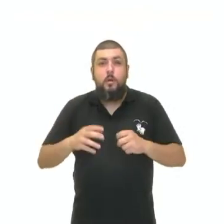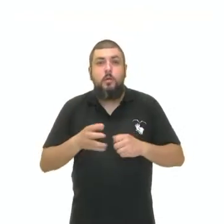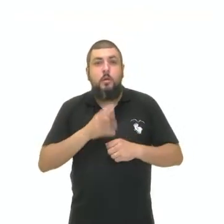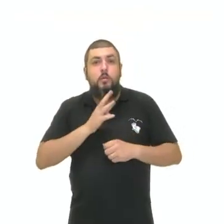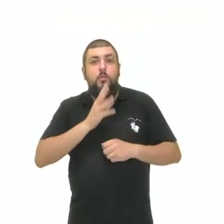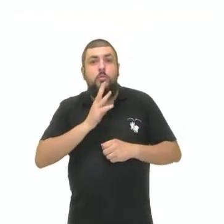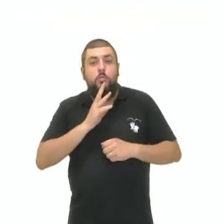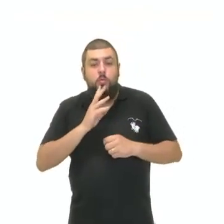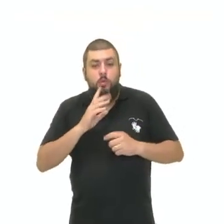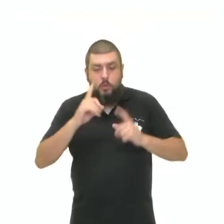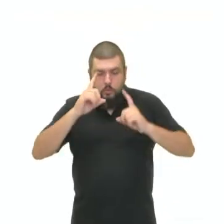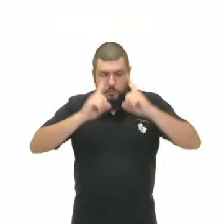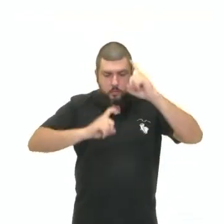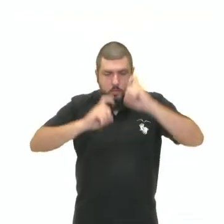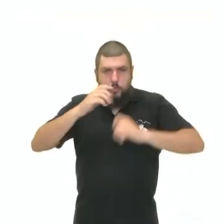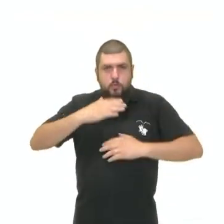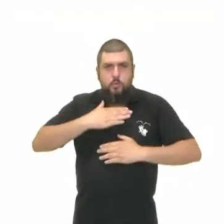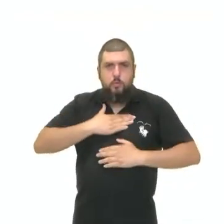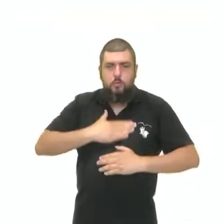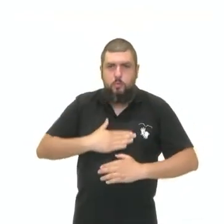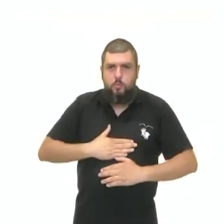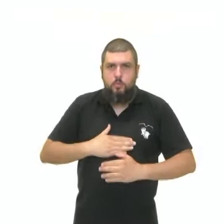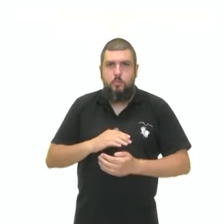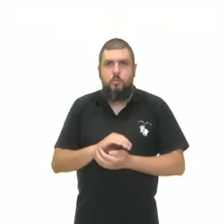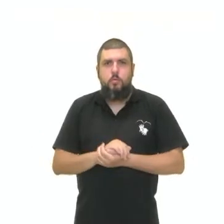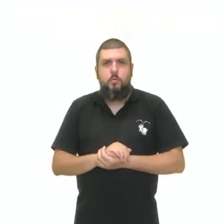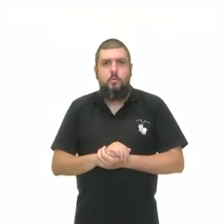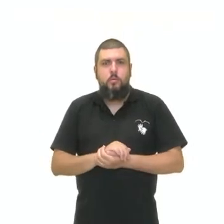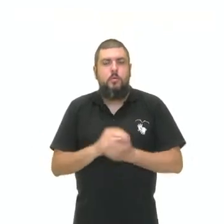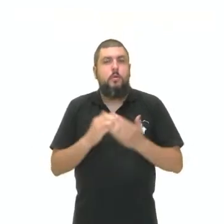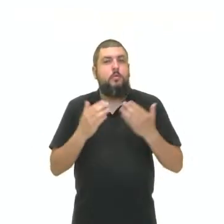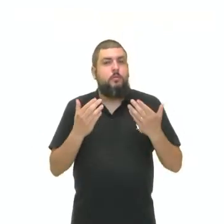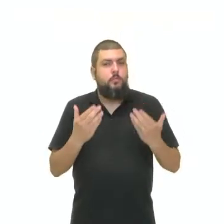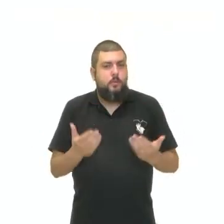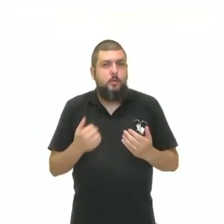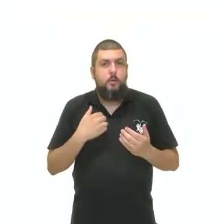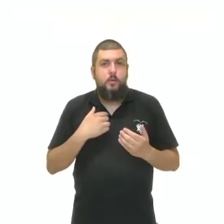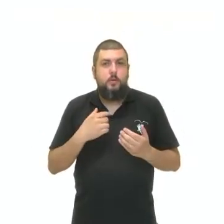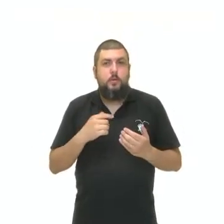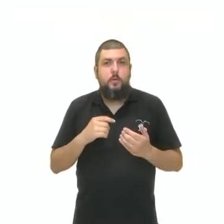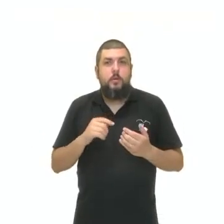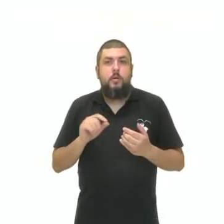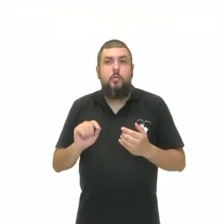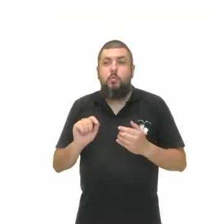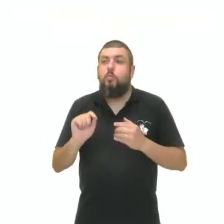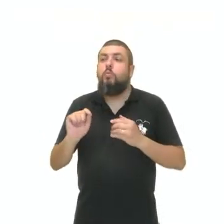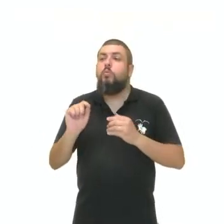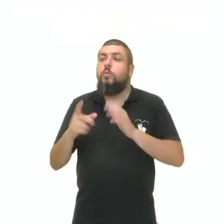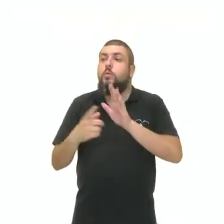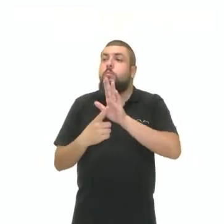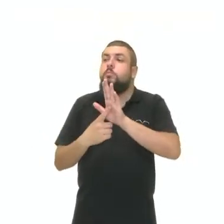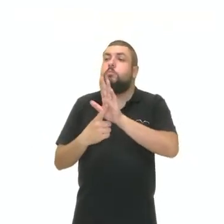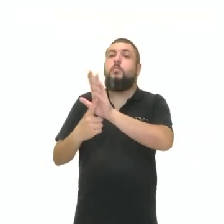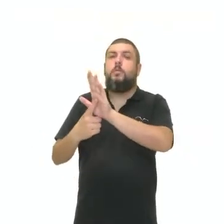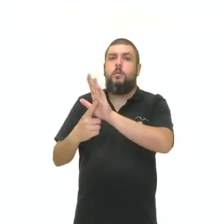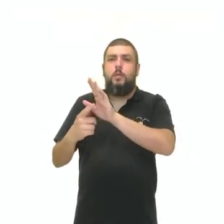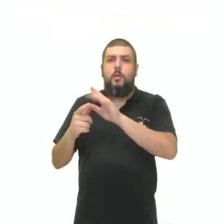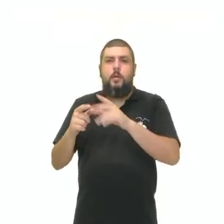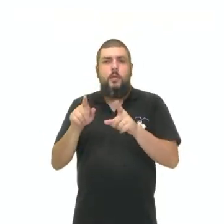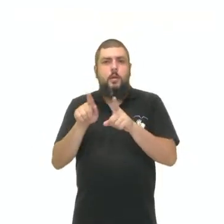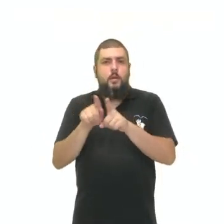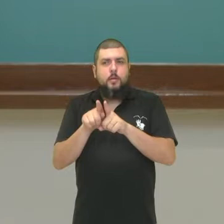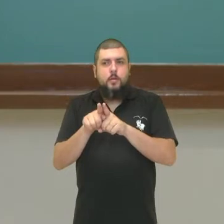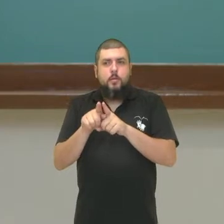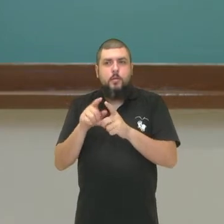sua expressão corporal, para que haja uma sintonia entre o que se pretende transmitir e as mensagens